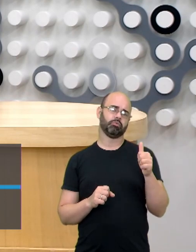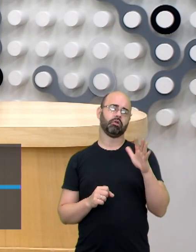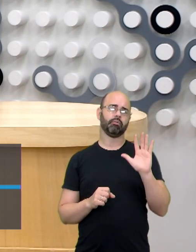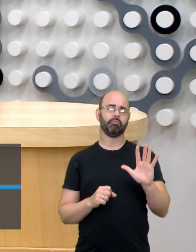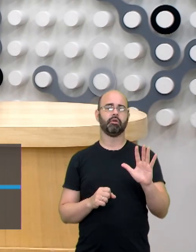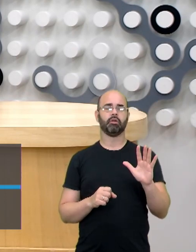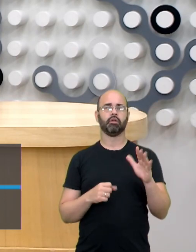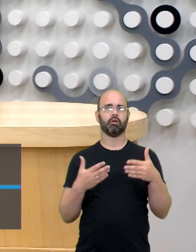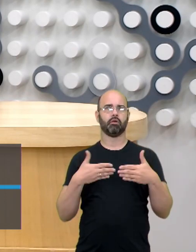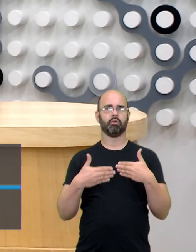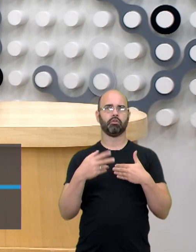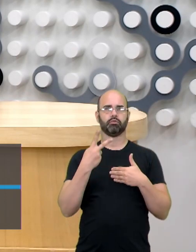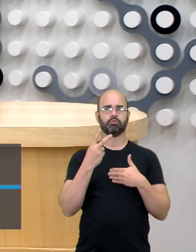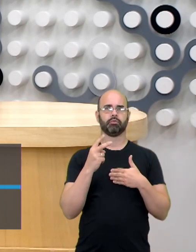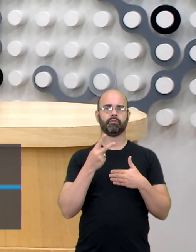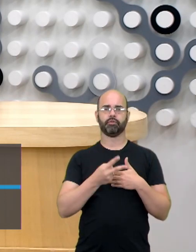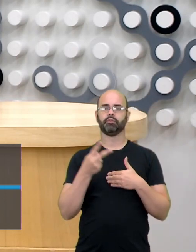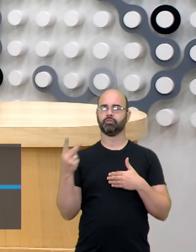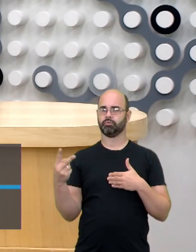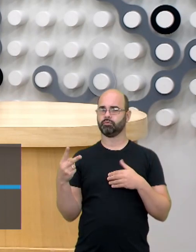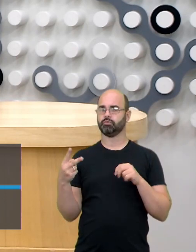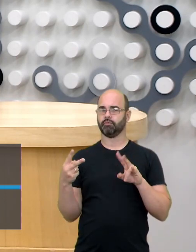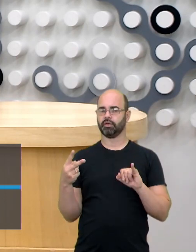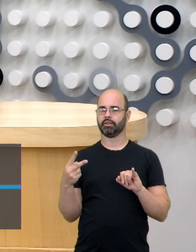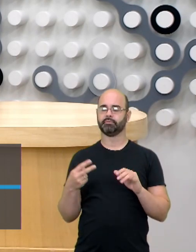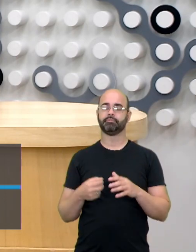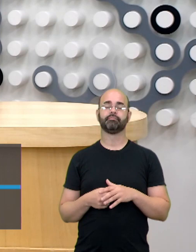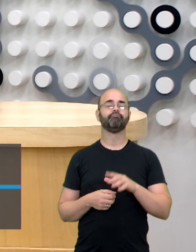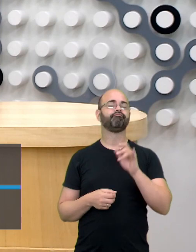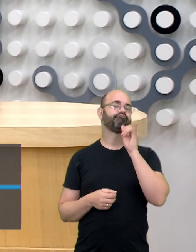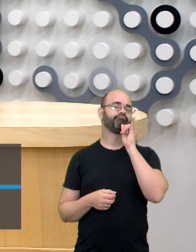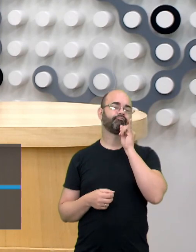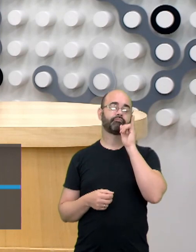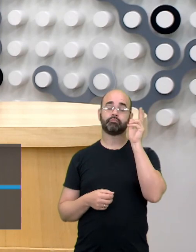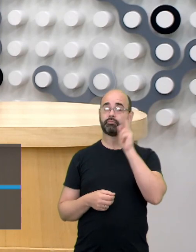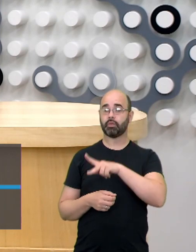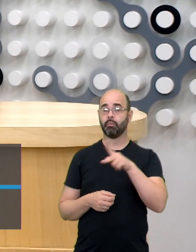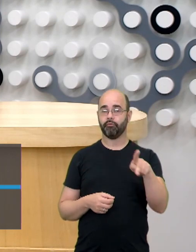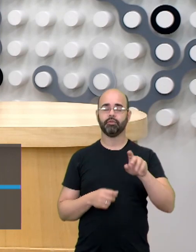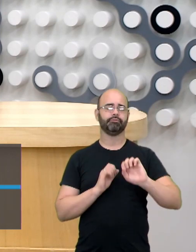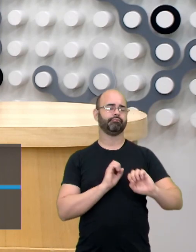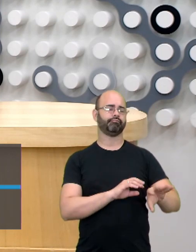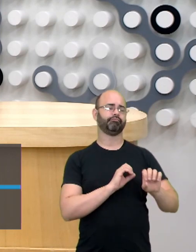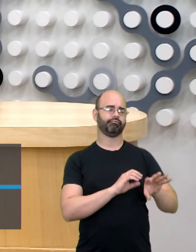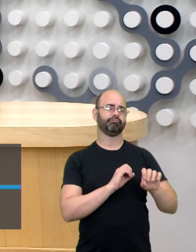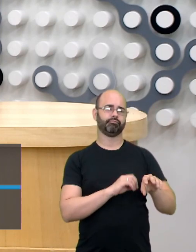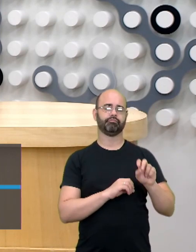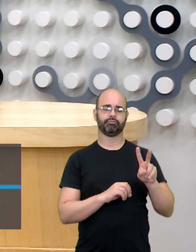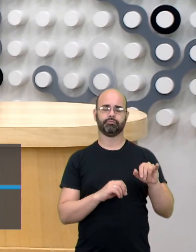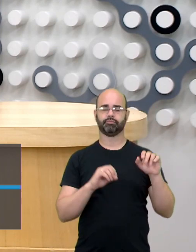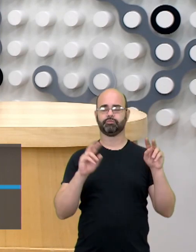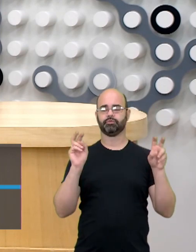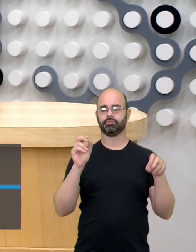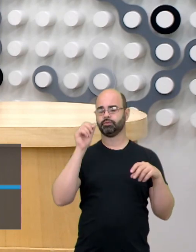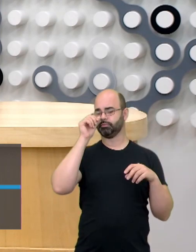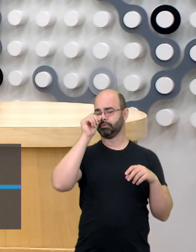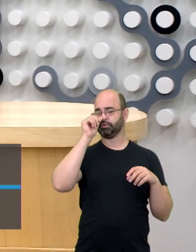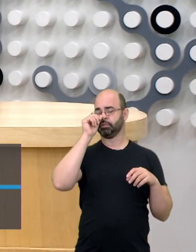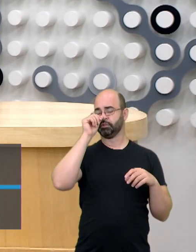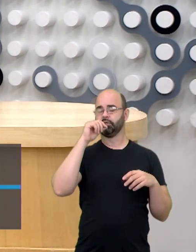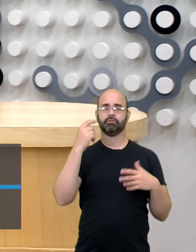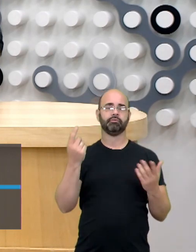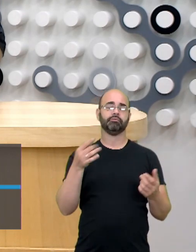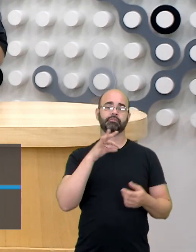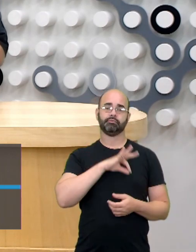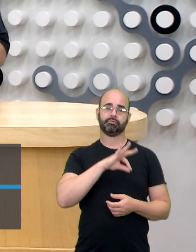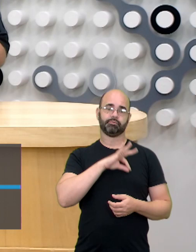vai ser o de 2022. E aí você vai lá, né, por exemplo, um professor vai dar uma aula falando sobre a renda, e se pegar a renda,